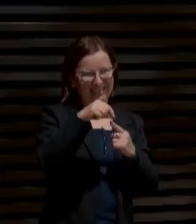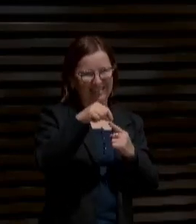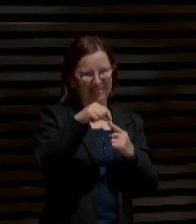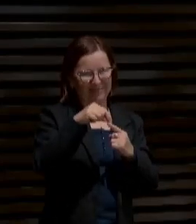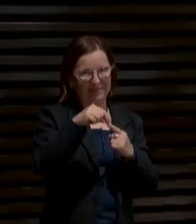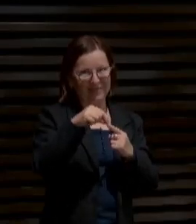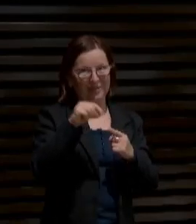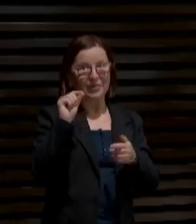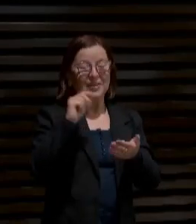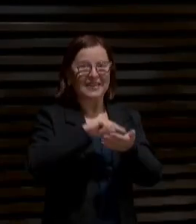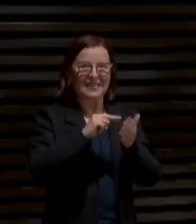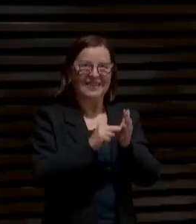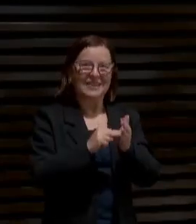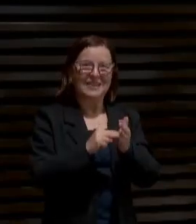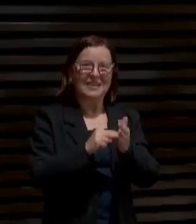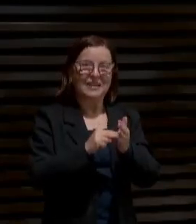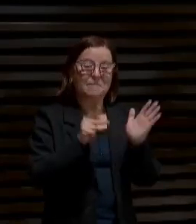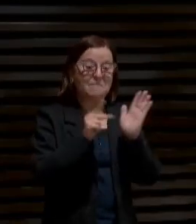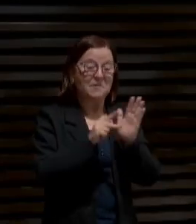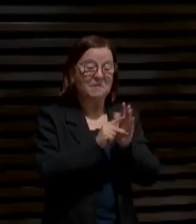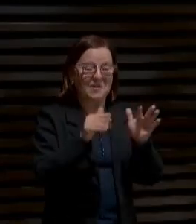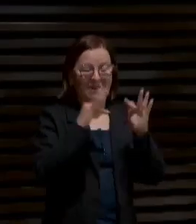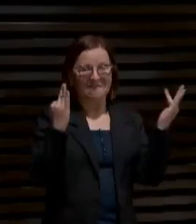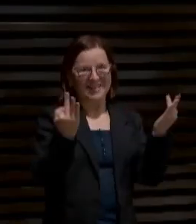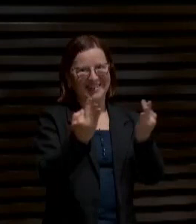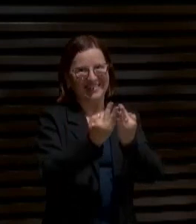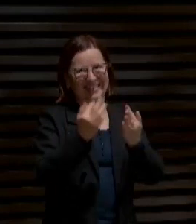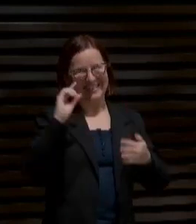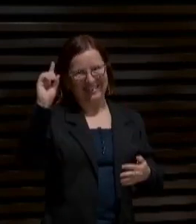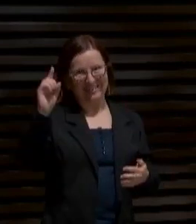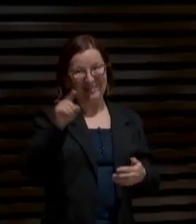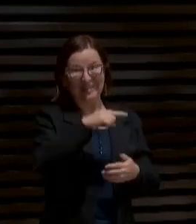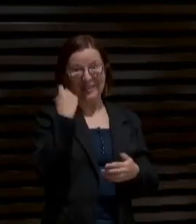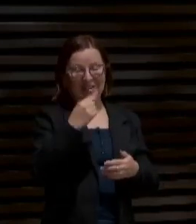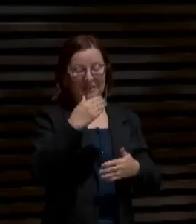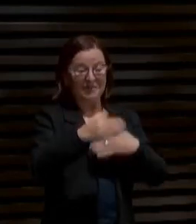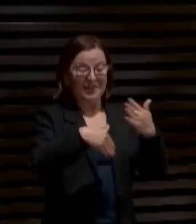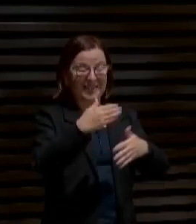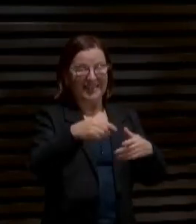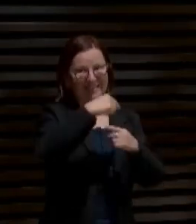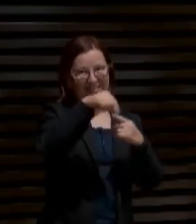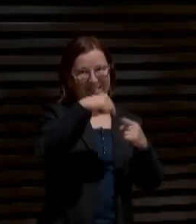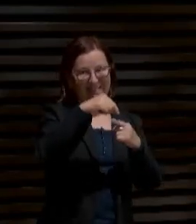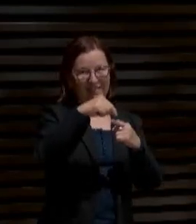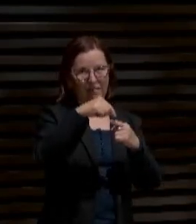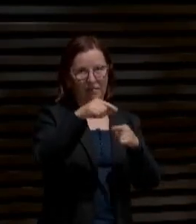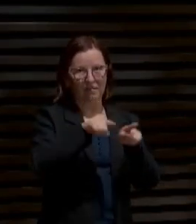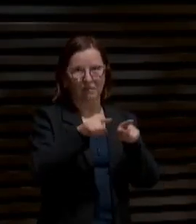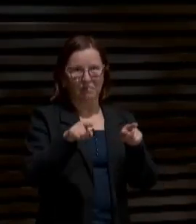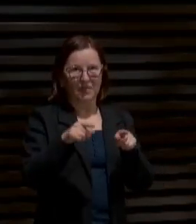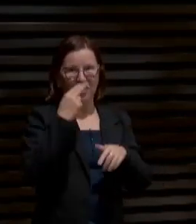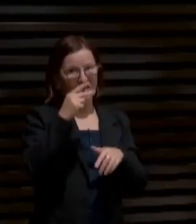pertencer à família de Deus nós estamos nesse processo de santificação e nós não nos vemos Santos